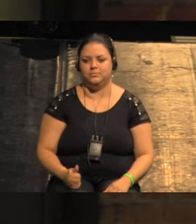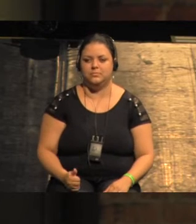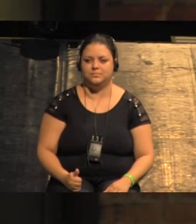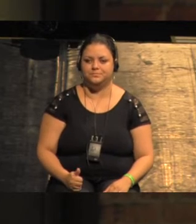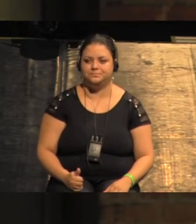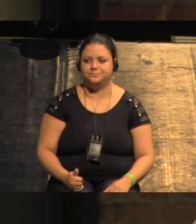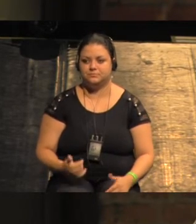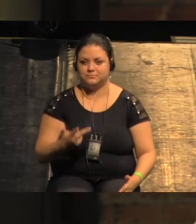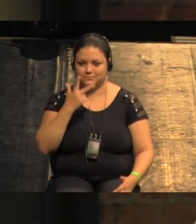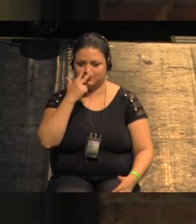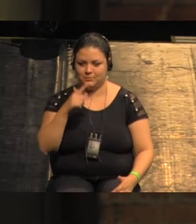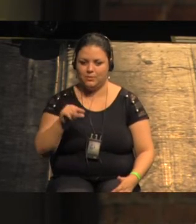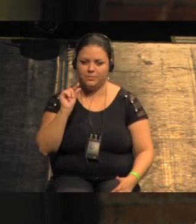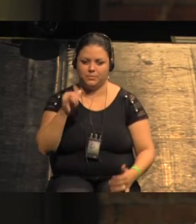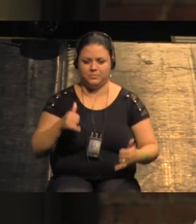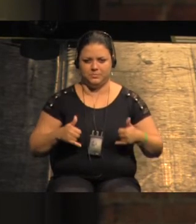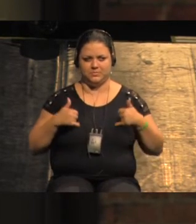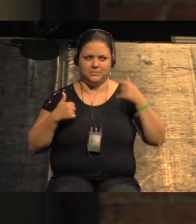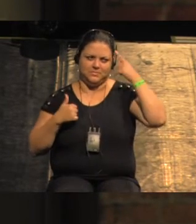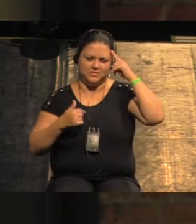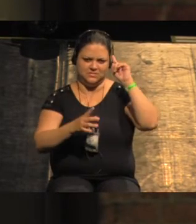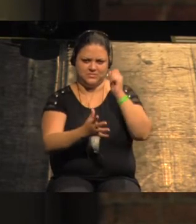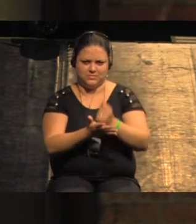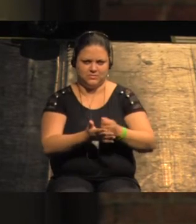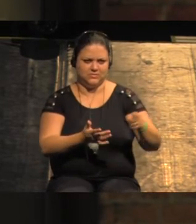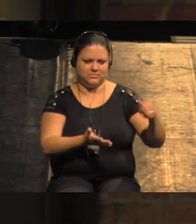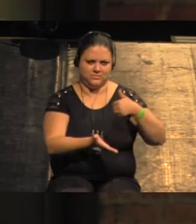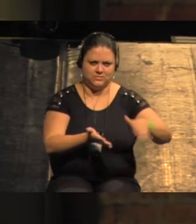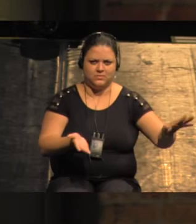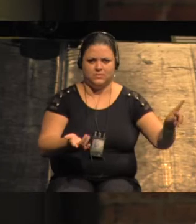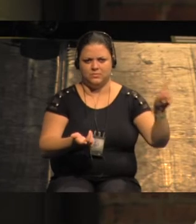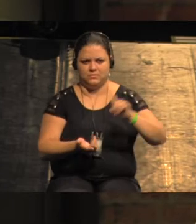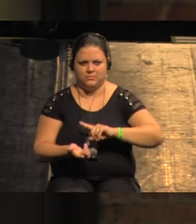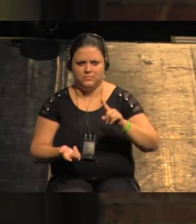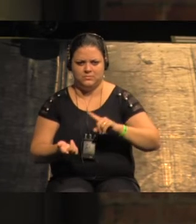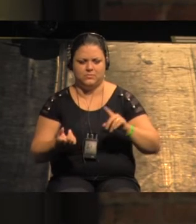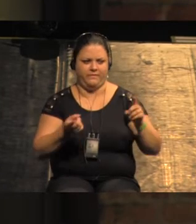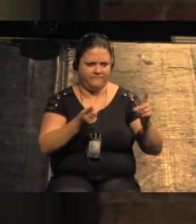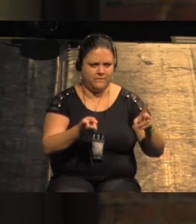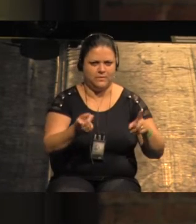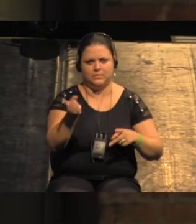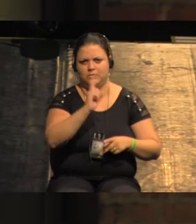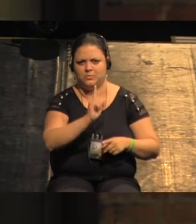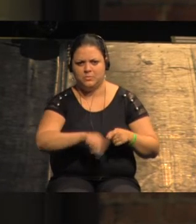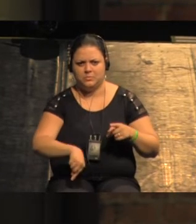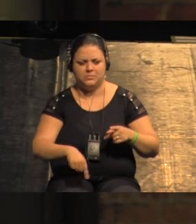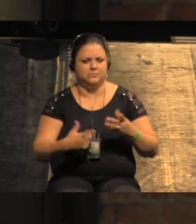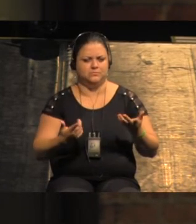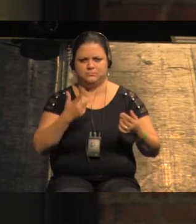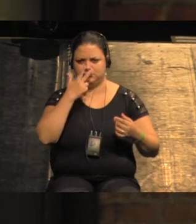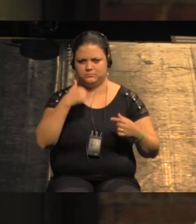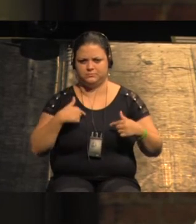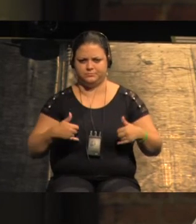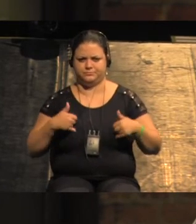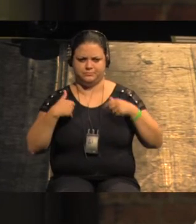do que isso é um pouco de presunção, de você decidir se o sujeito tem direito de